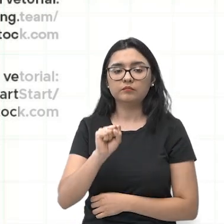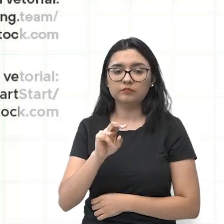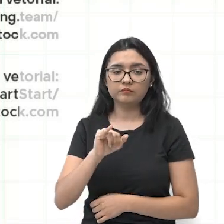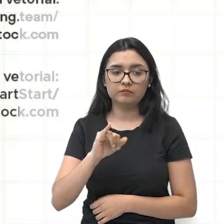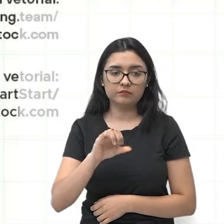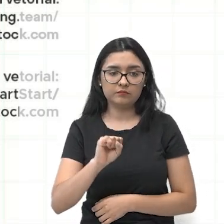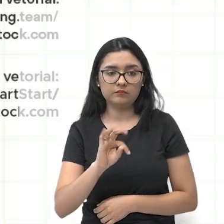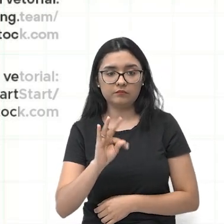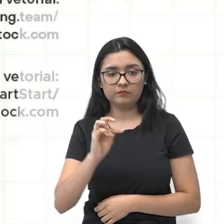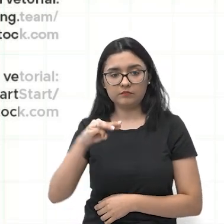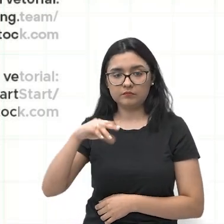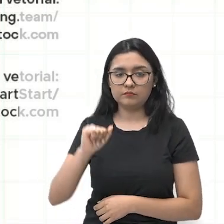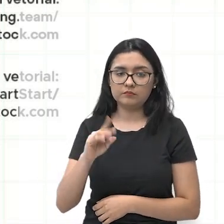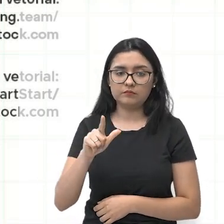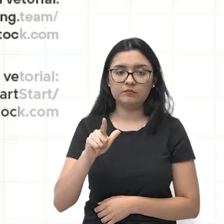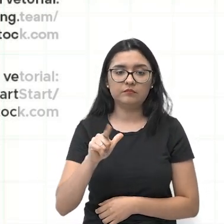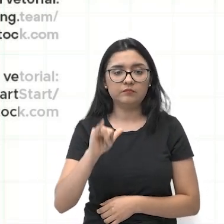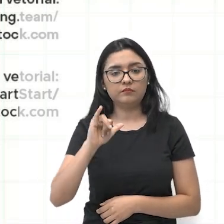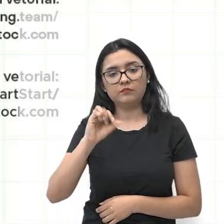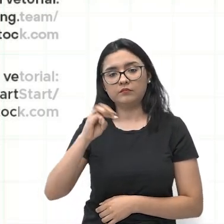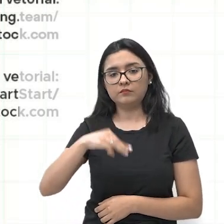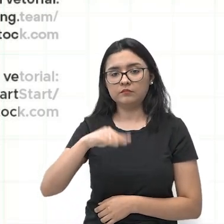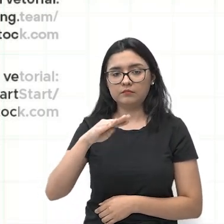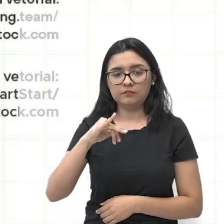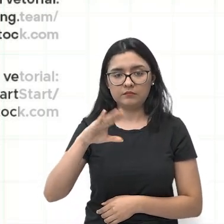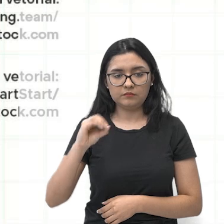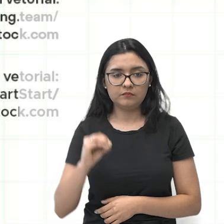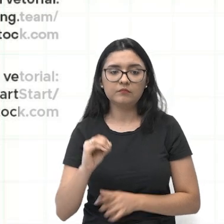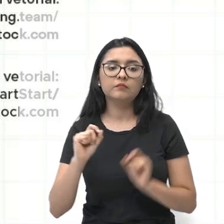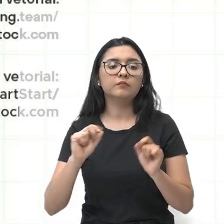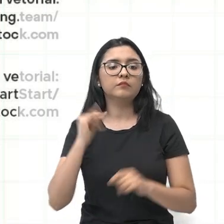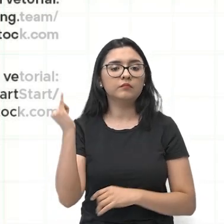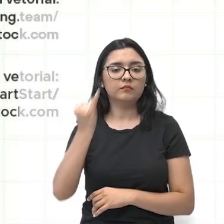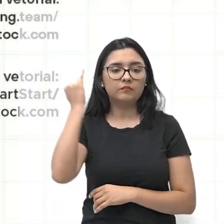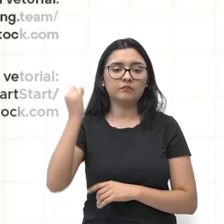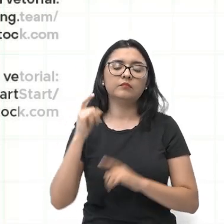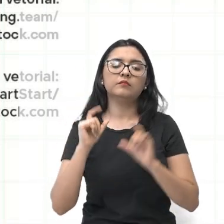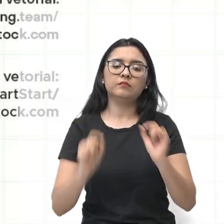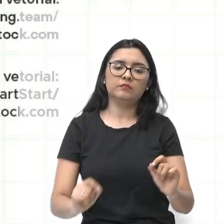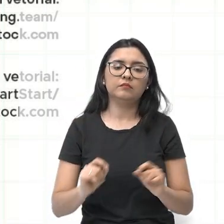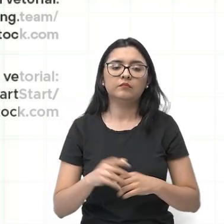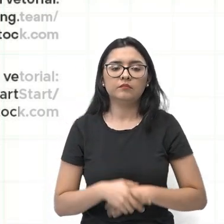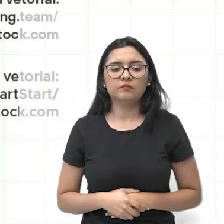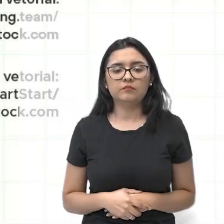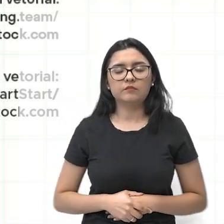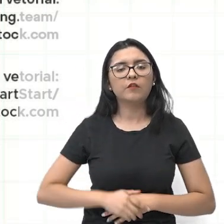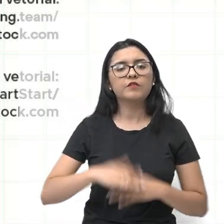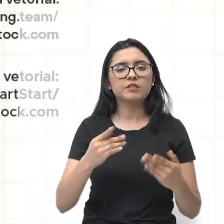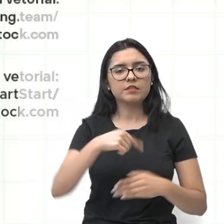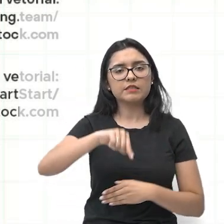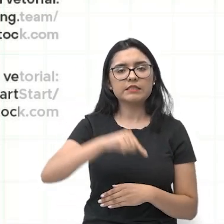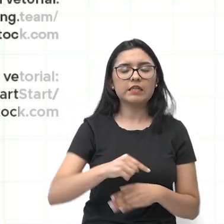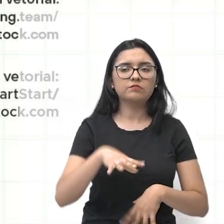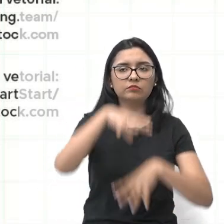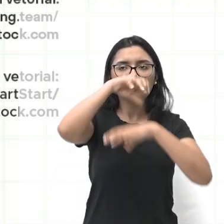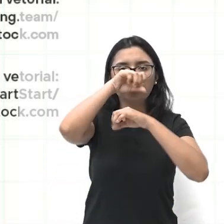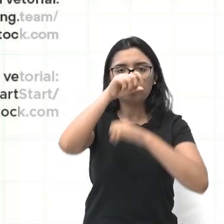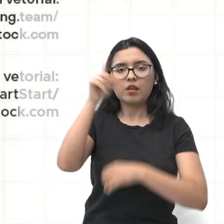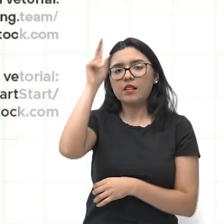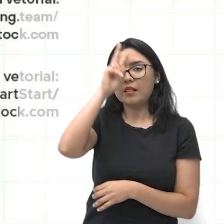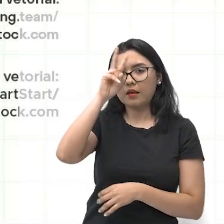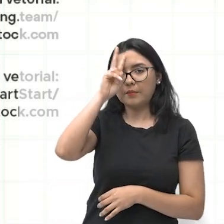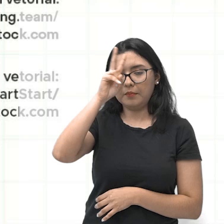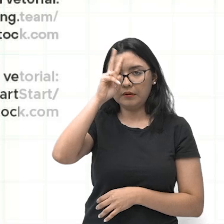que desempenha um papel crucial na formação e recuperação de quê? De